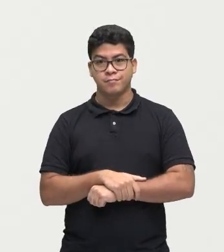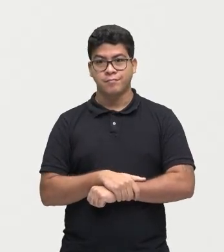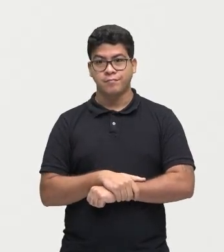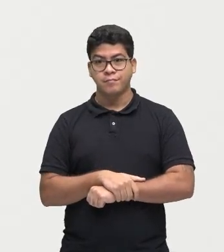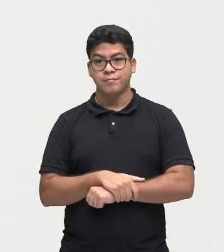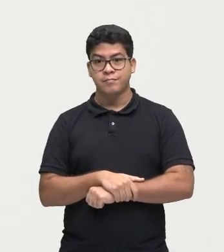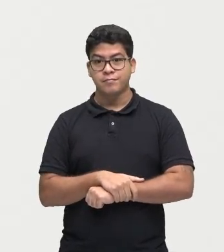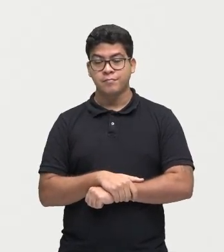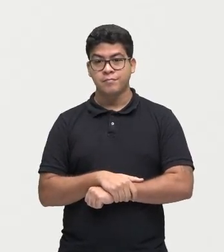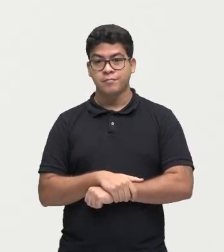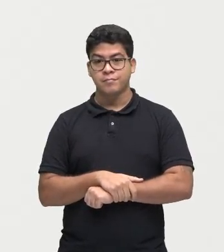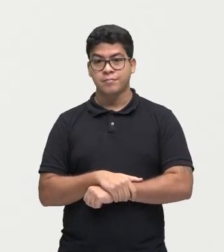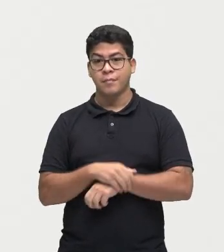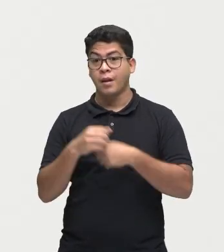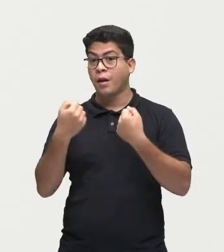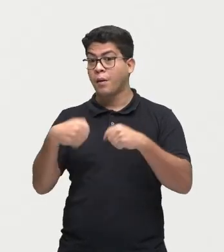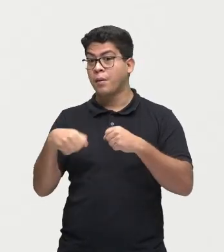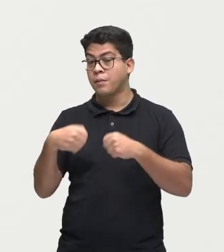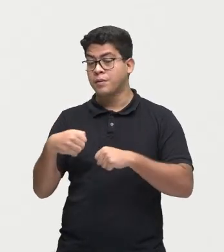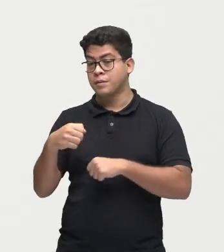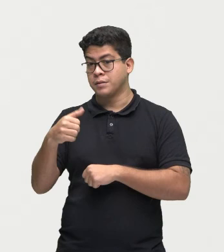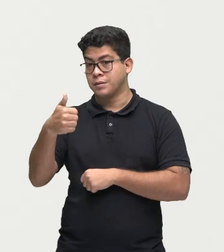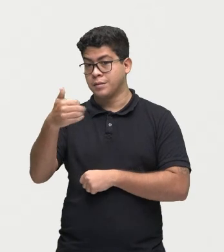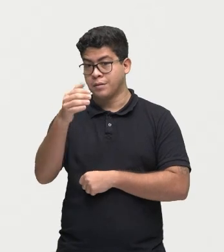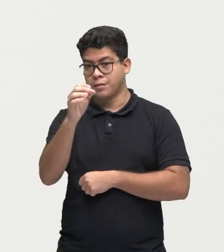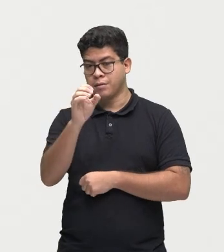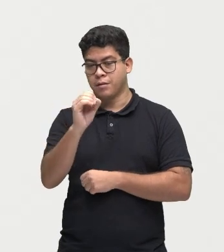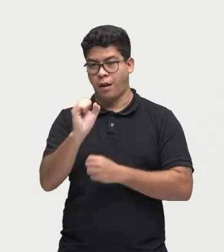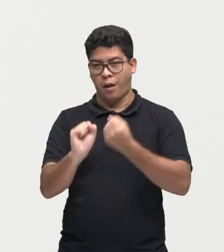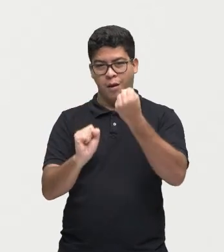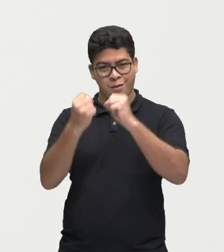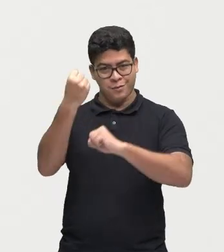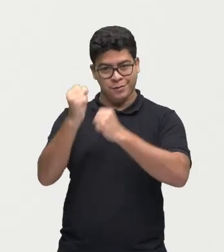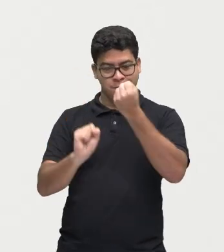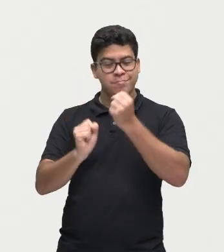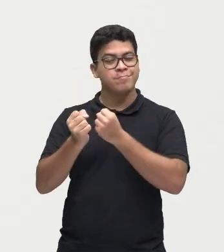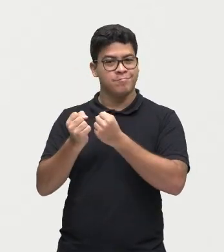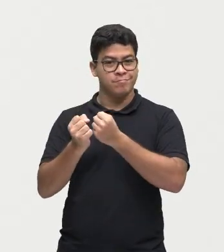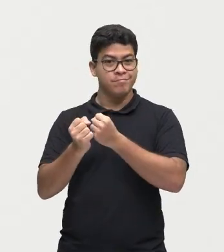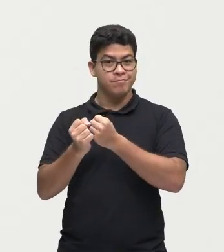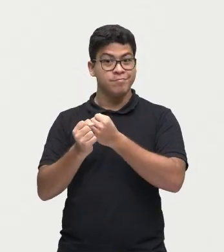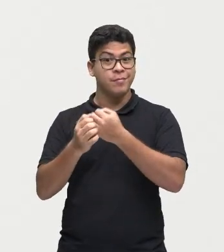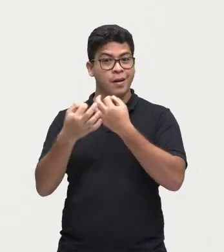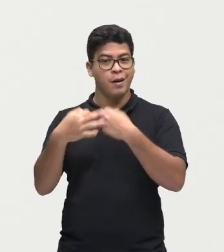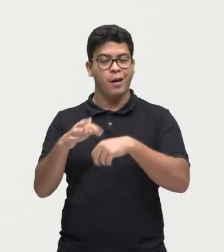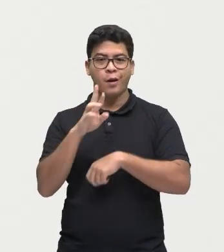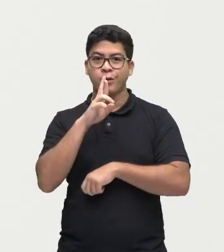precisaríamos de 10 máquinas. Então, a resposta correta